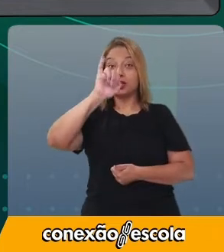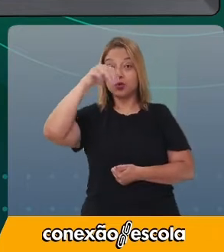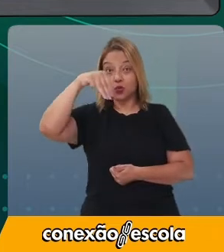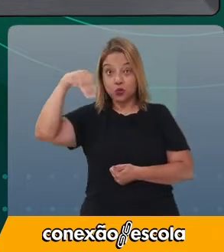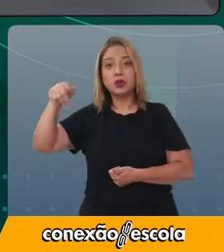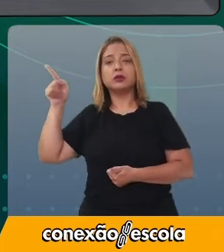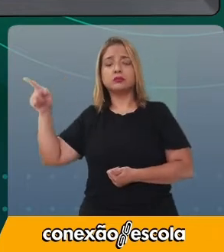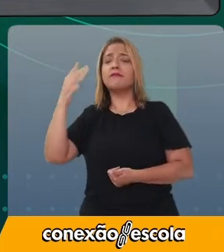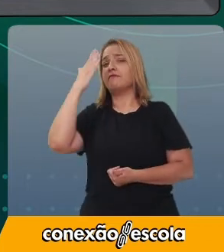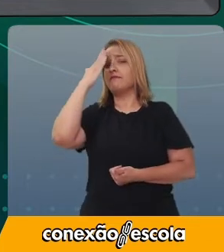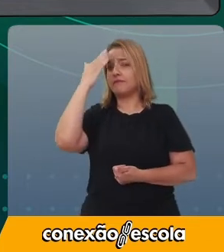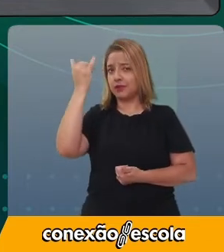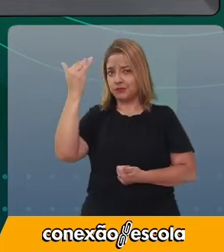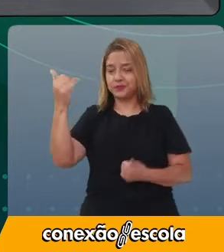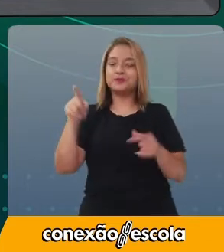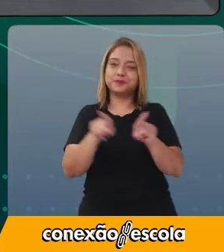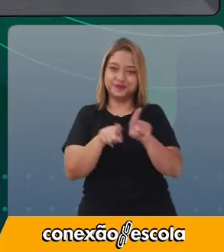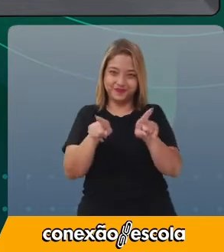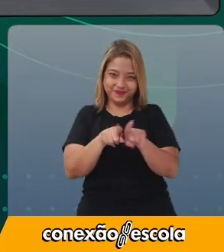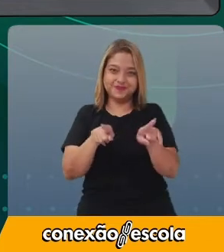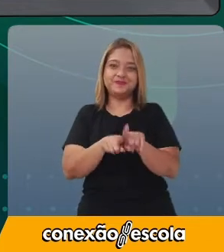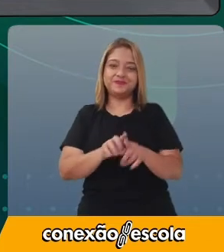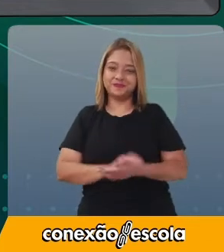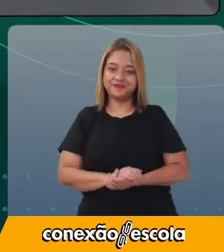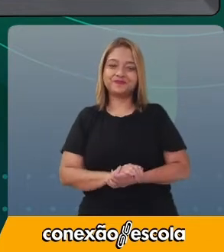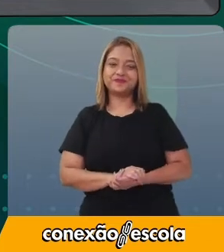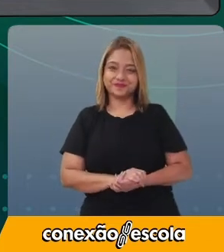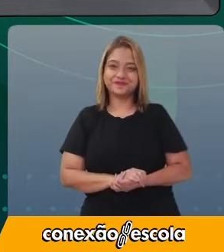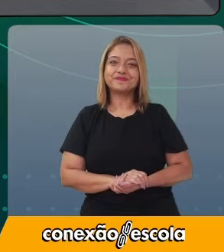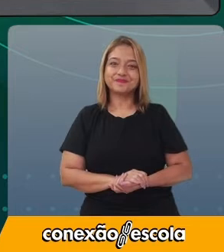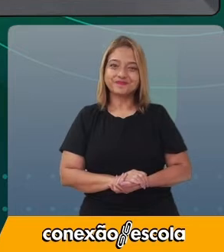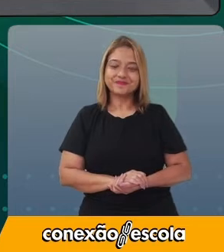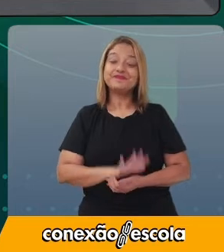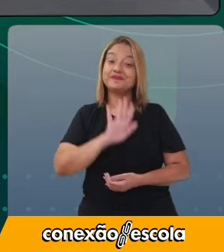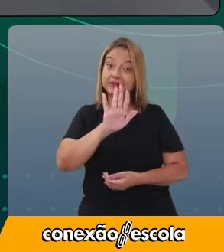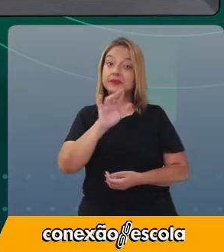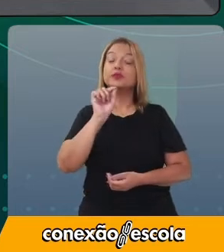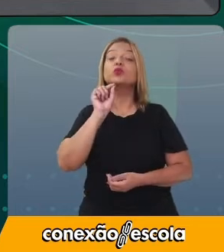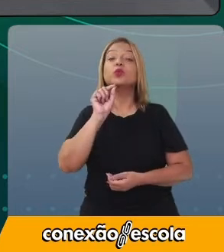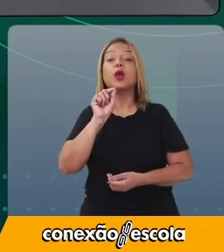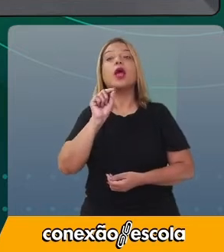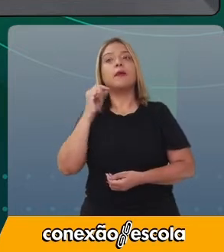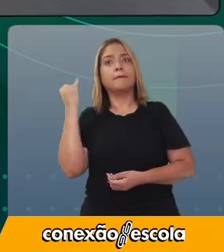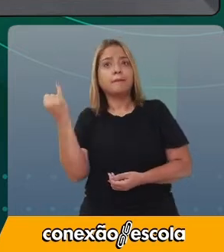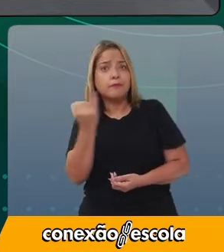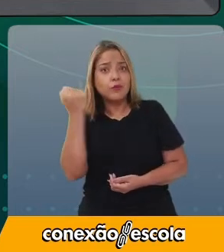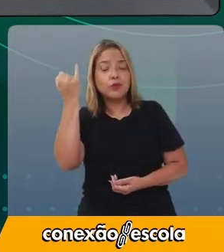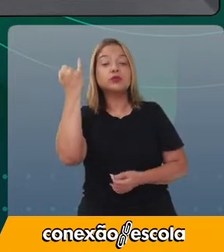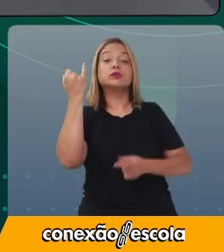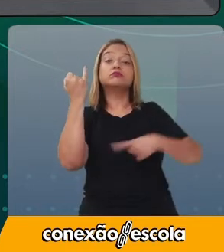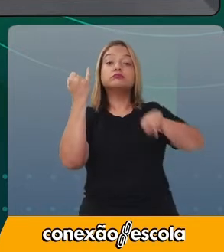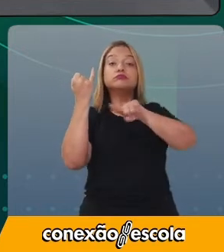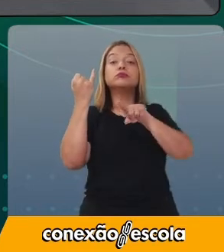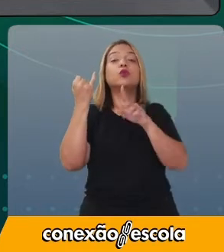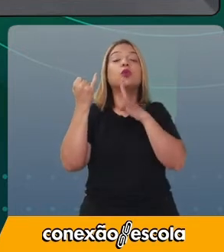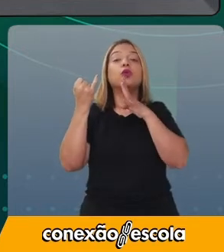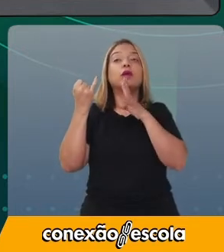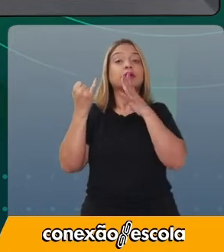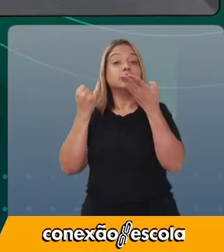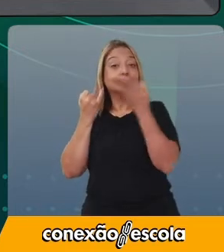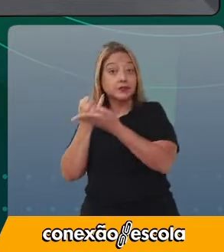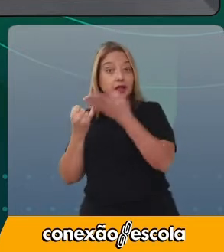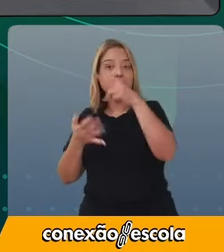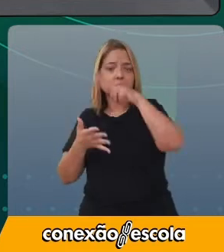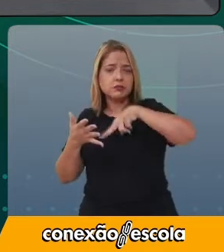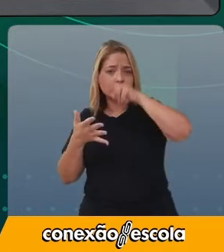também. E, né, não vale ressaltar a importância desses